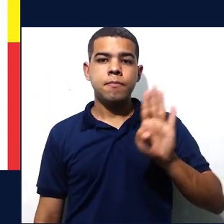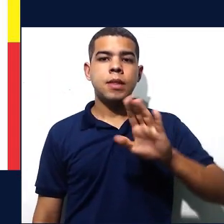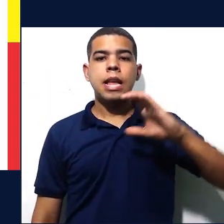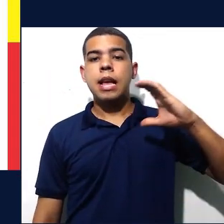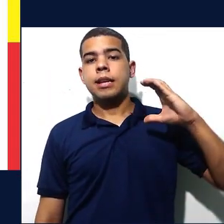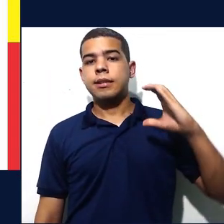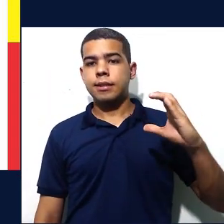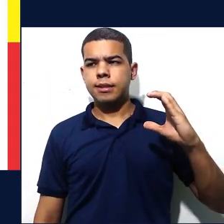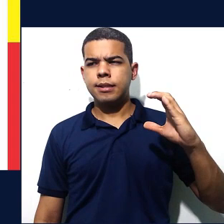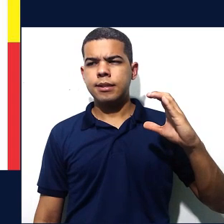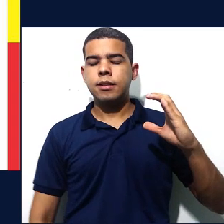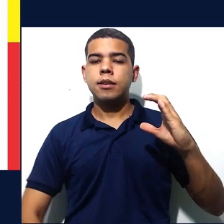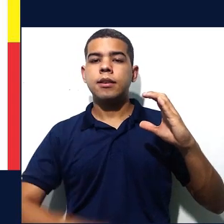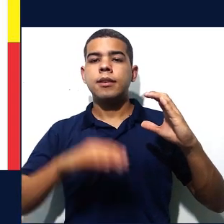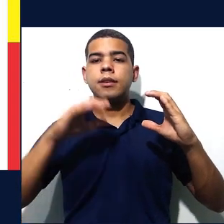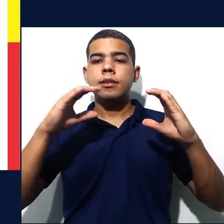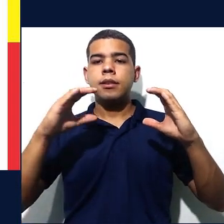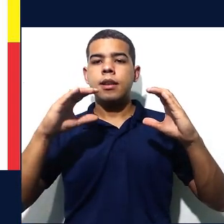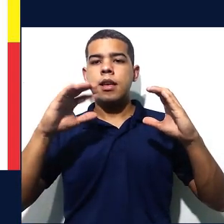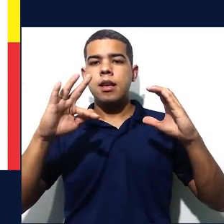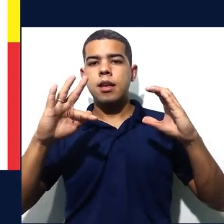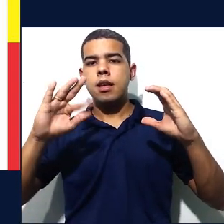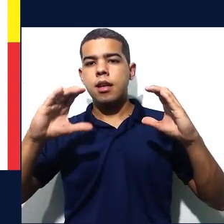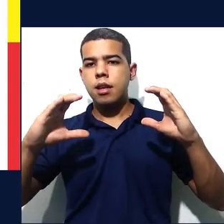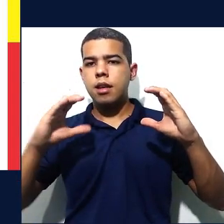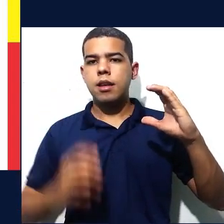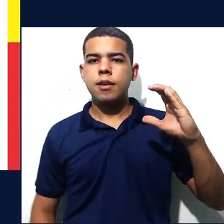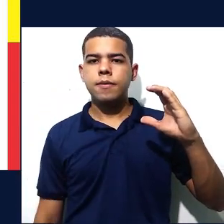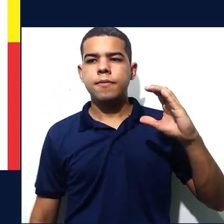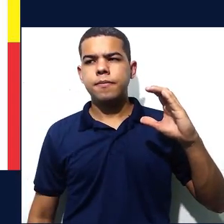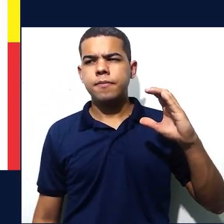hidrofluorcarboneto. Alternativa C, CFC,